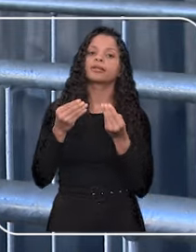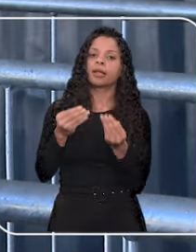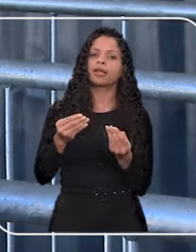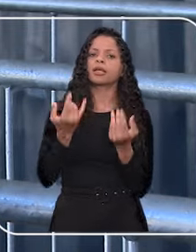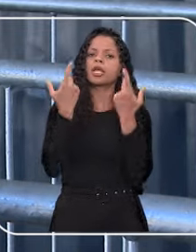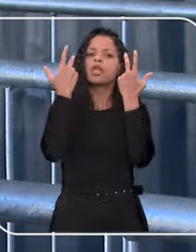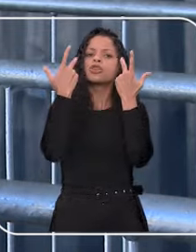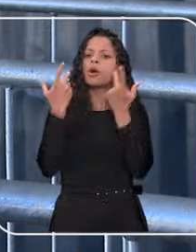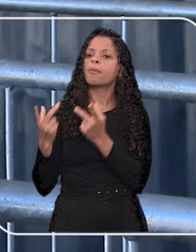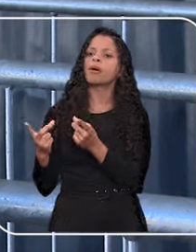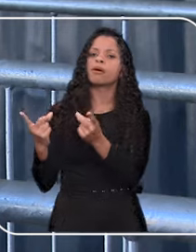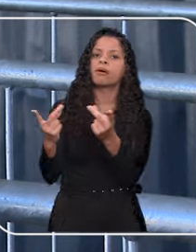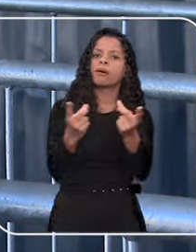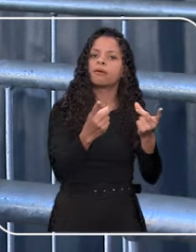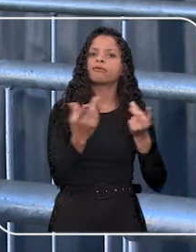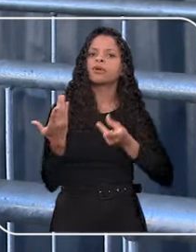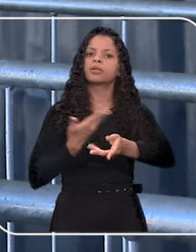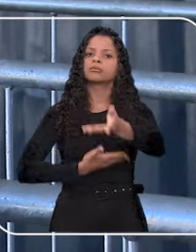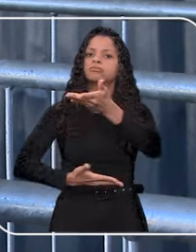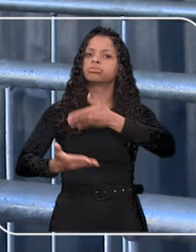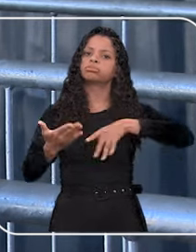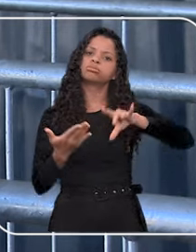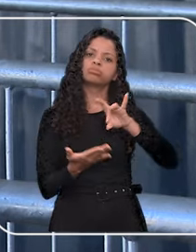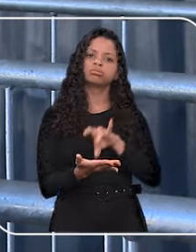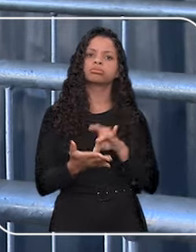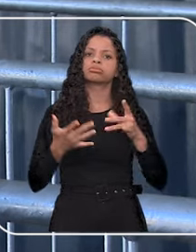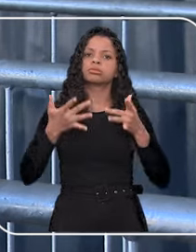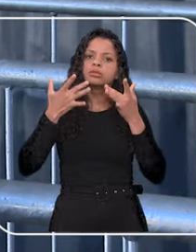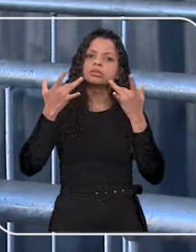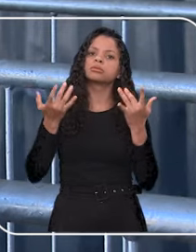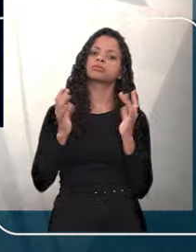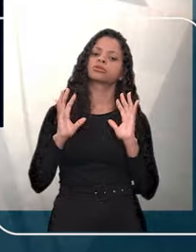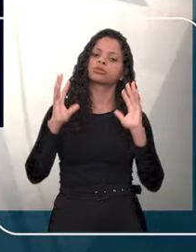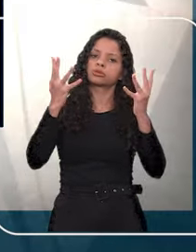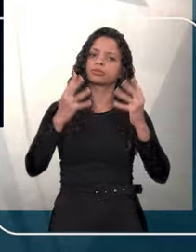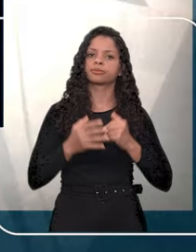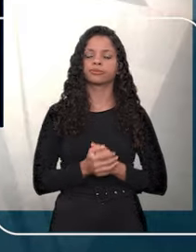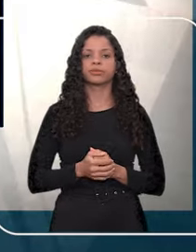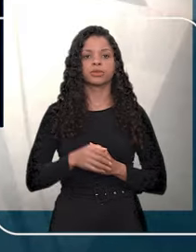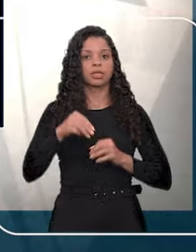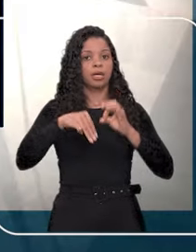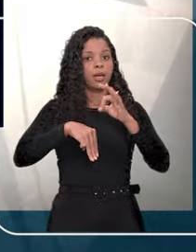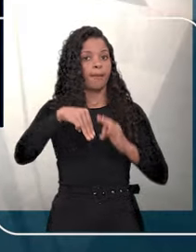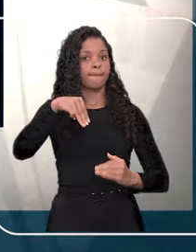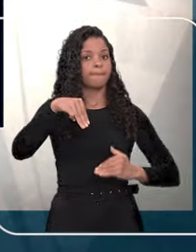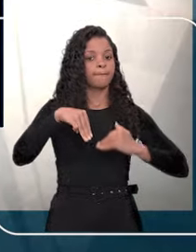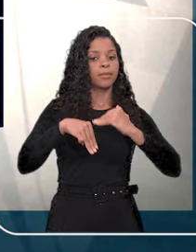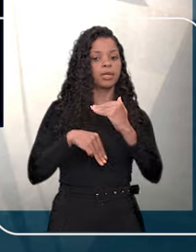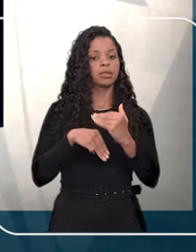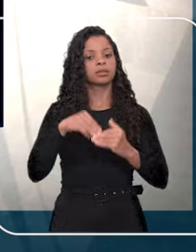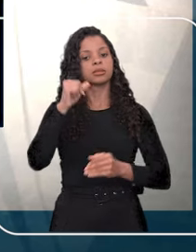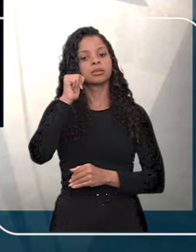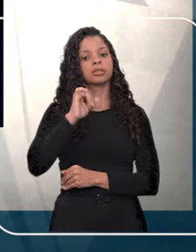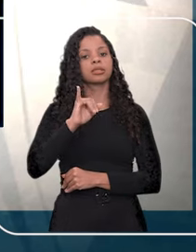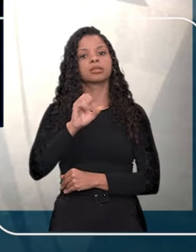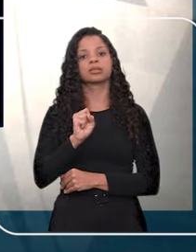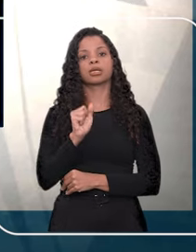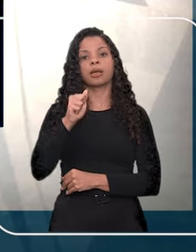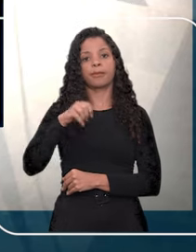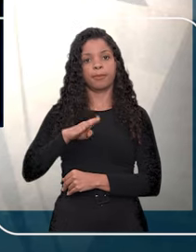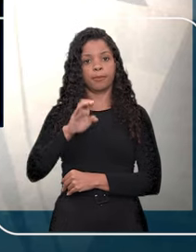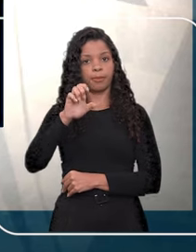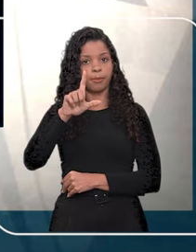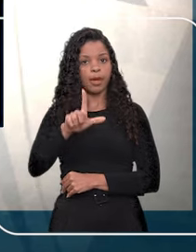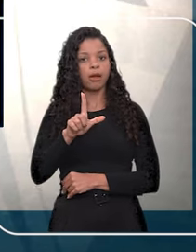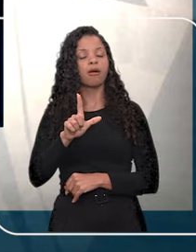no mercado de intermediação e venda de ingressos para espetáculos a ministra Isabel Galote autora do voto que prevaleceu